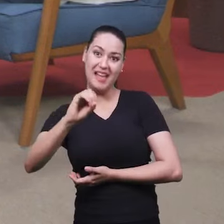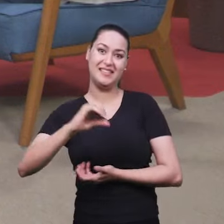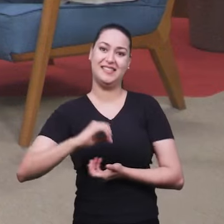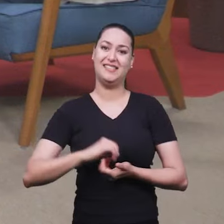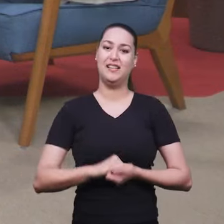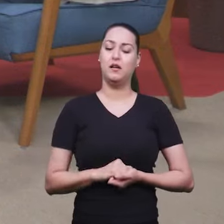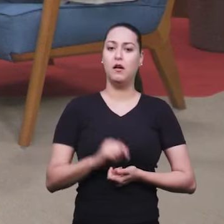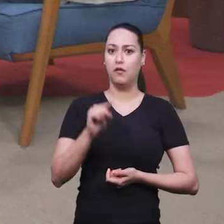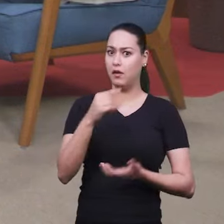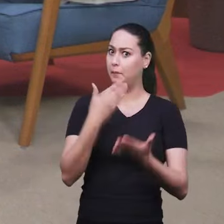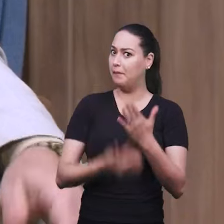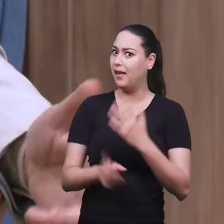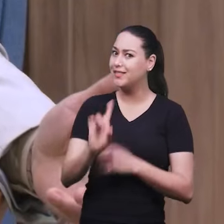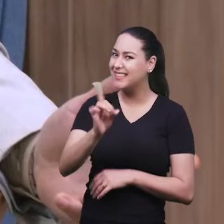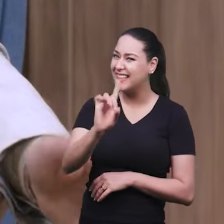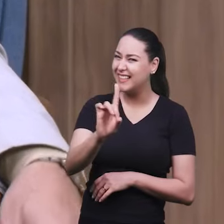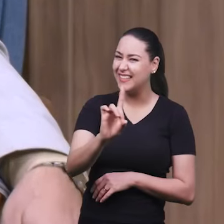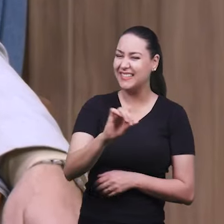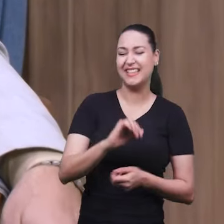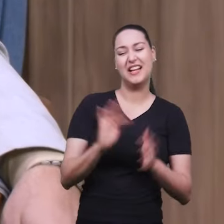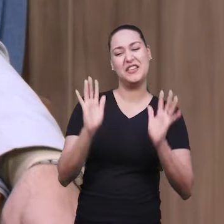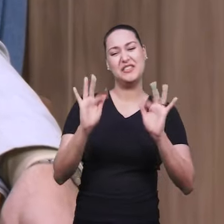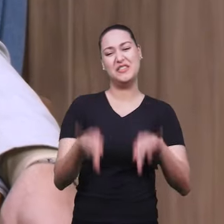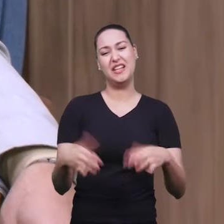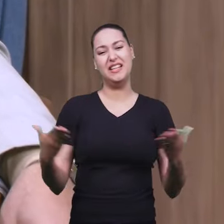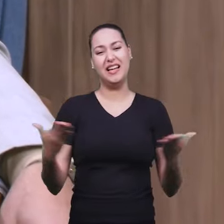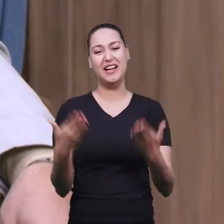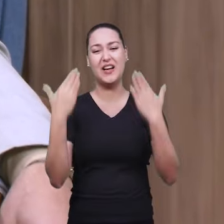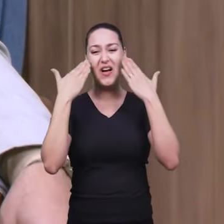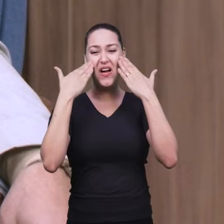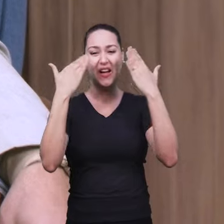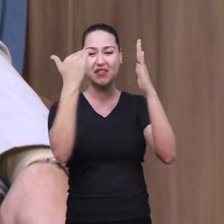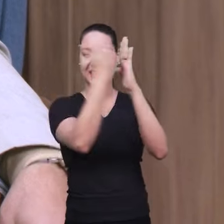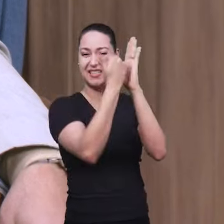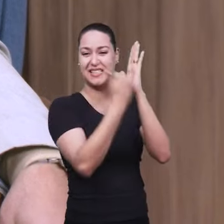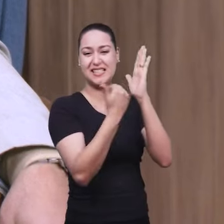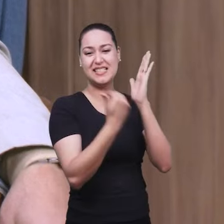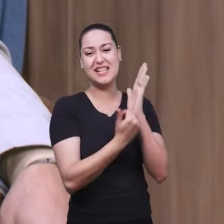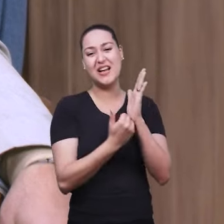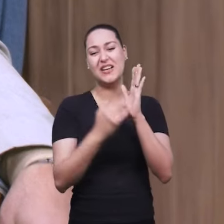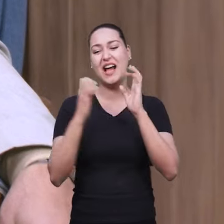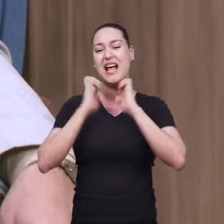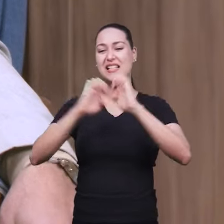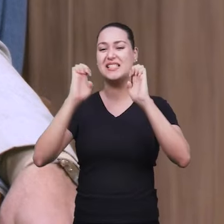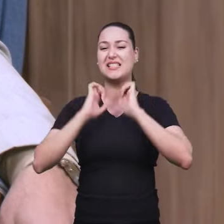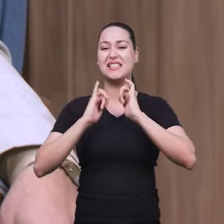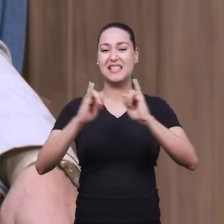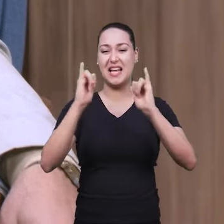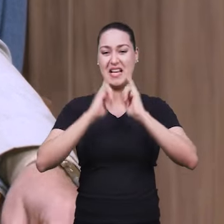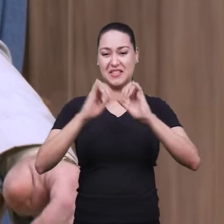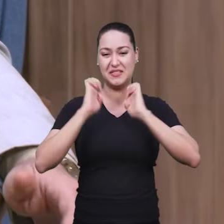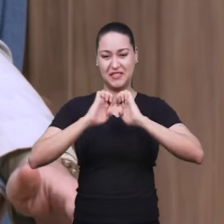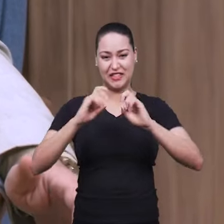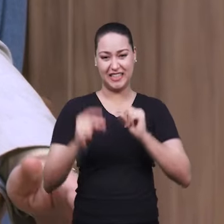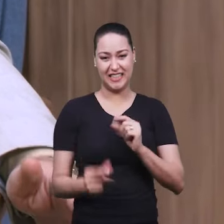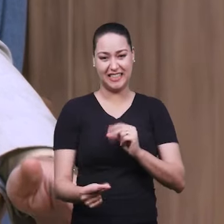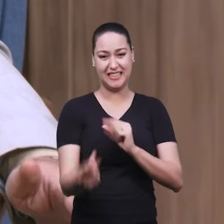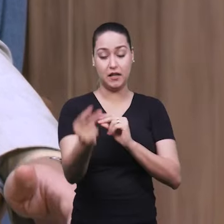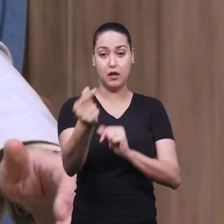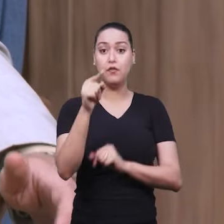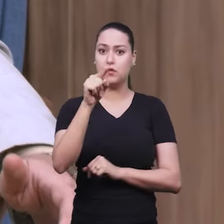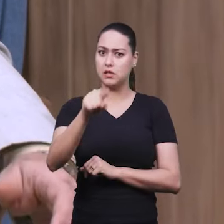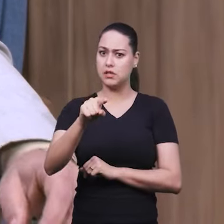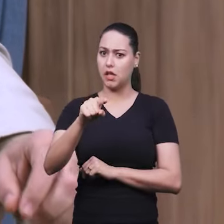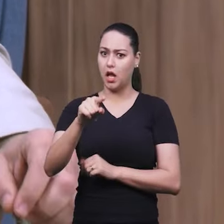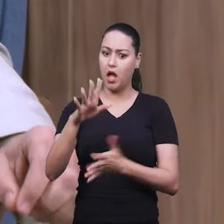pode perder. E assim chegamos ao final desta edição do programa Anunciando o Evangelho Eterno. Não se esqueça